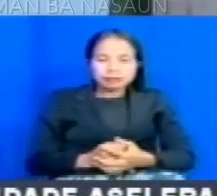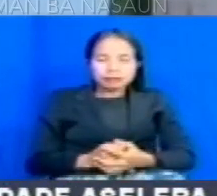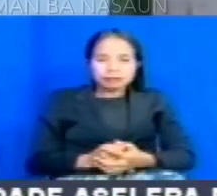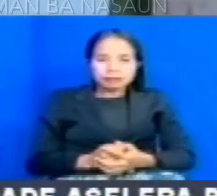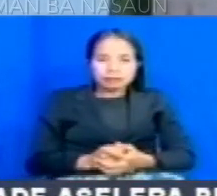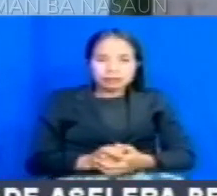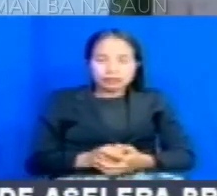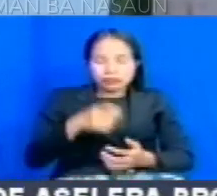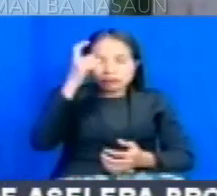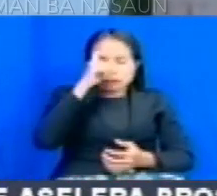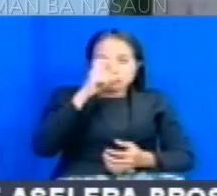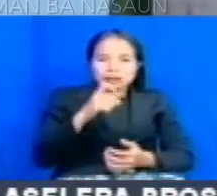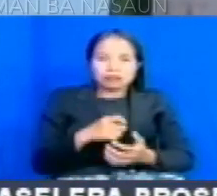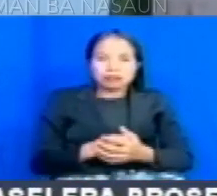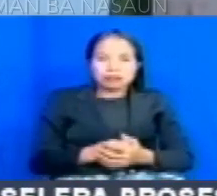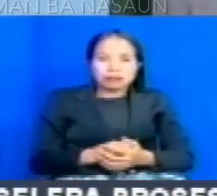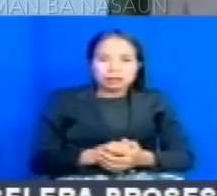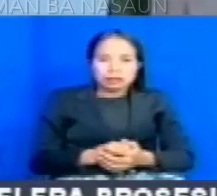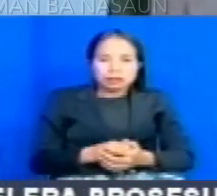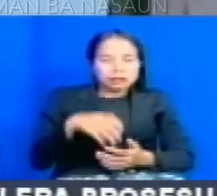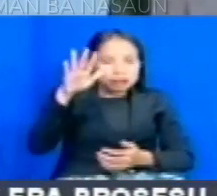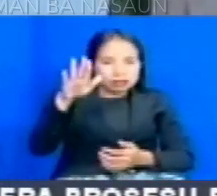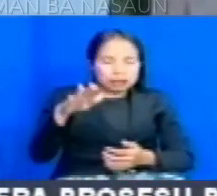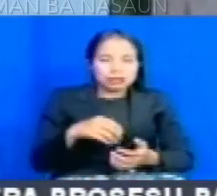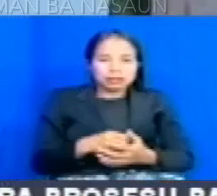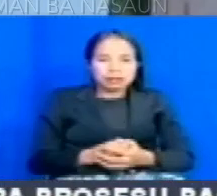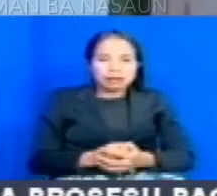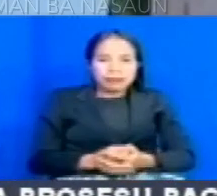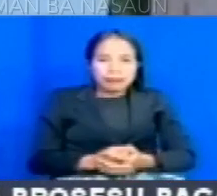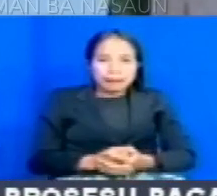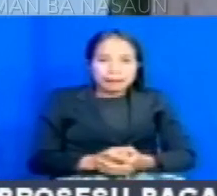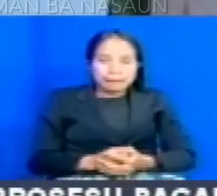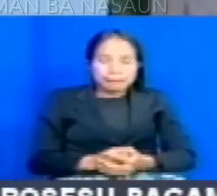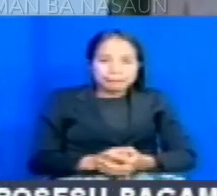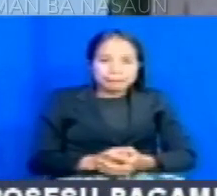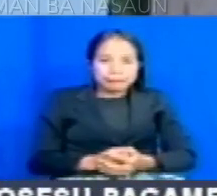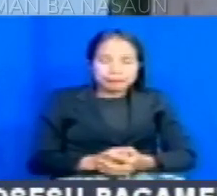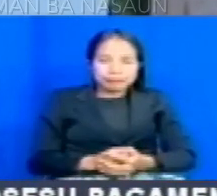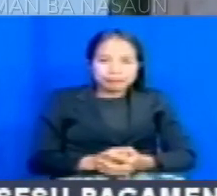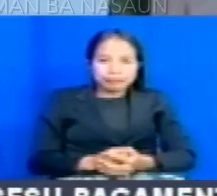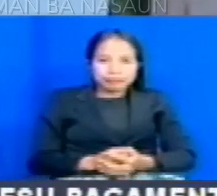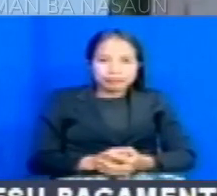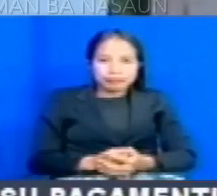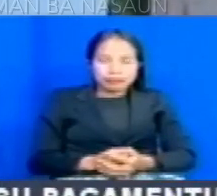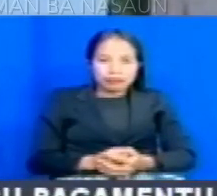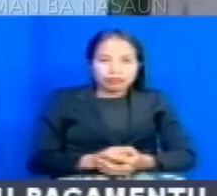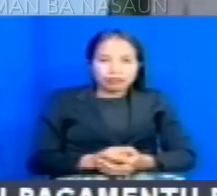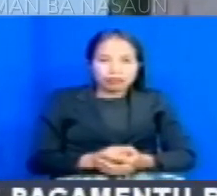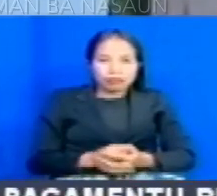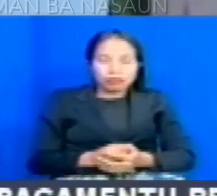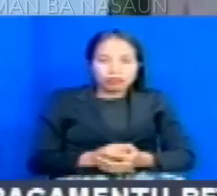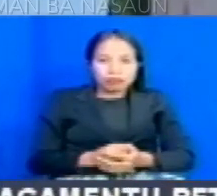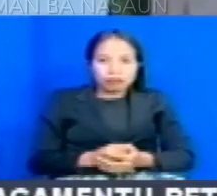ho idade sei que ik tertebes, simples tertebes, obediente, lo obedece